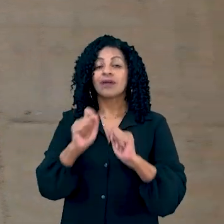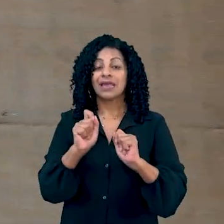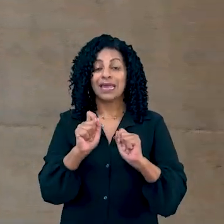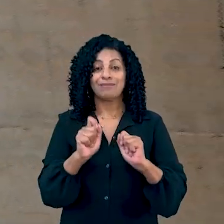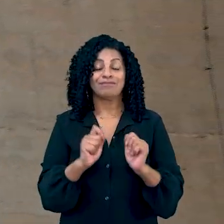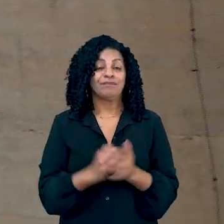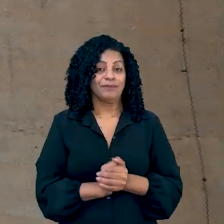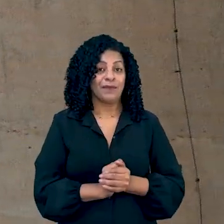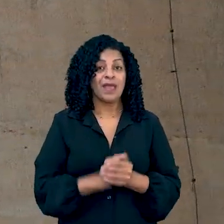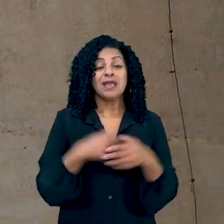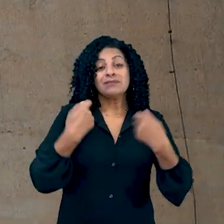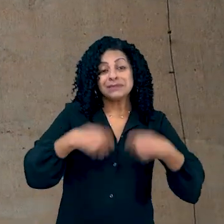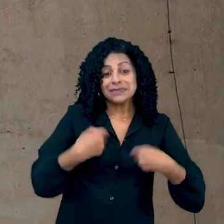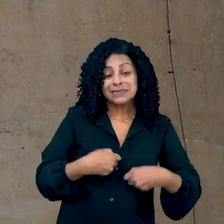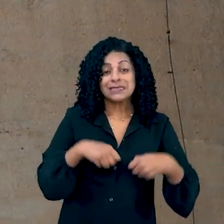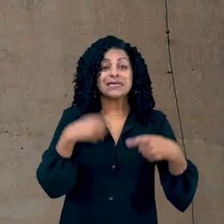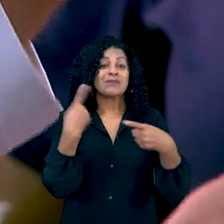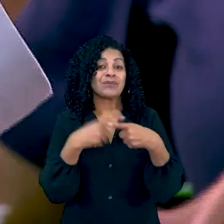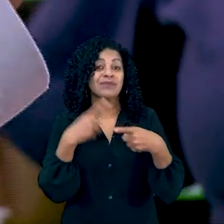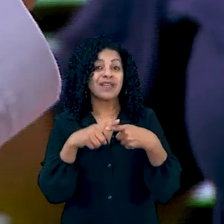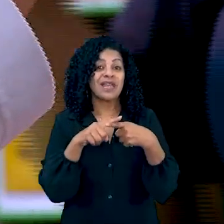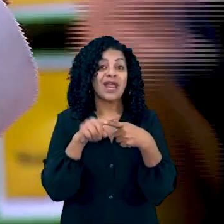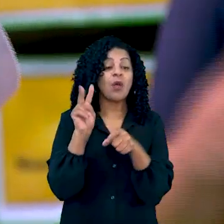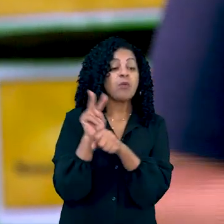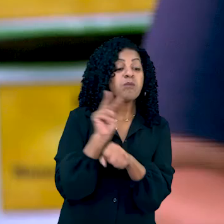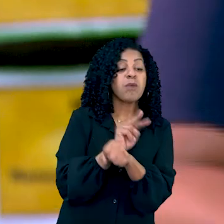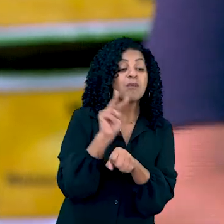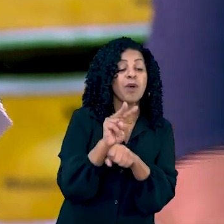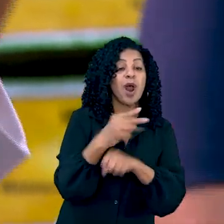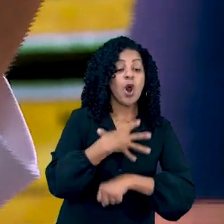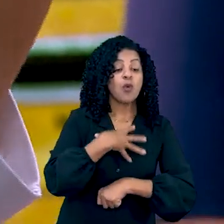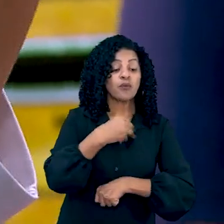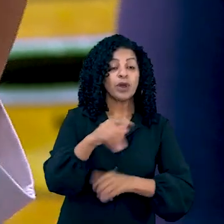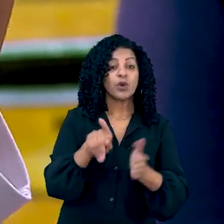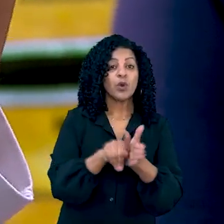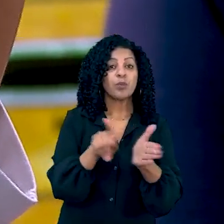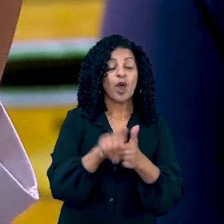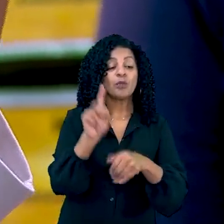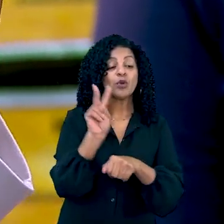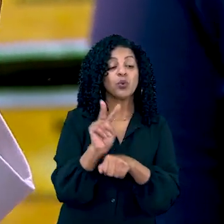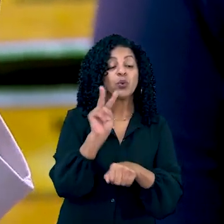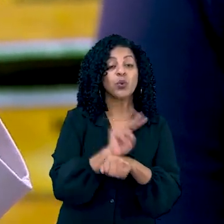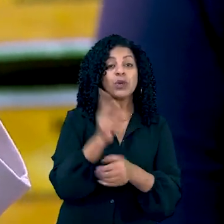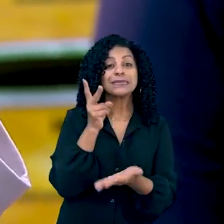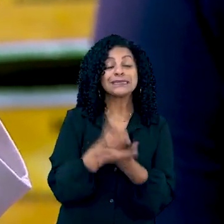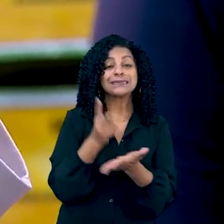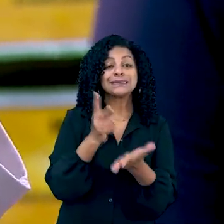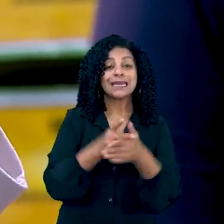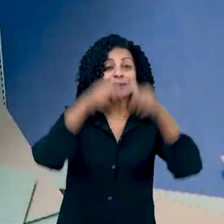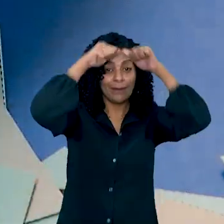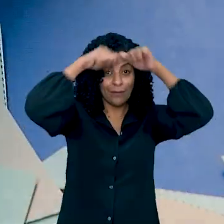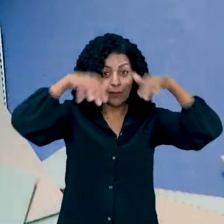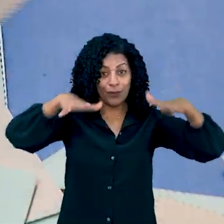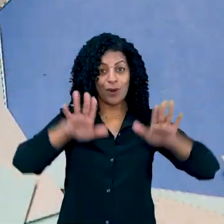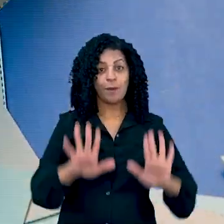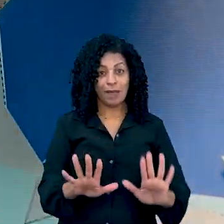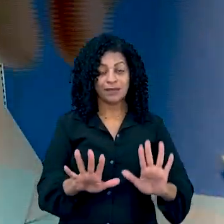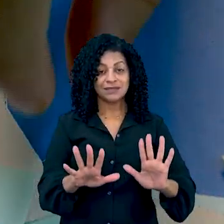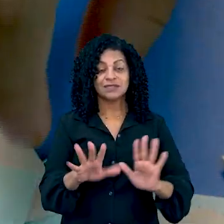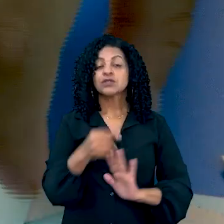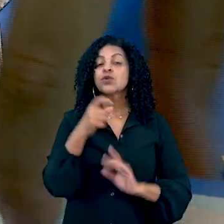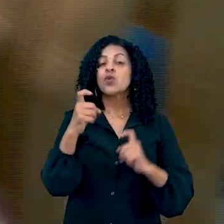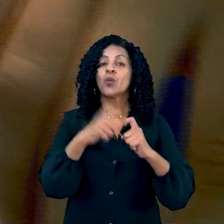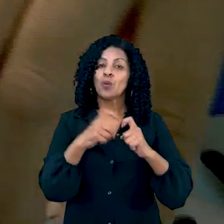bancária disse que a medida era necessária para que pudesse acompanhar o tratamento multidisciplinar do filho. Segundo o